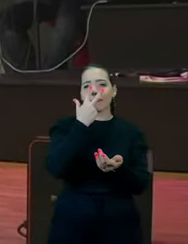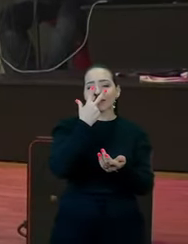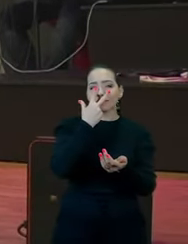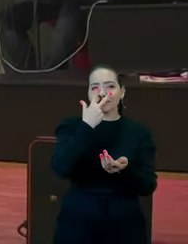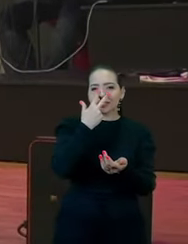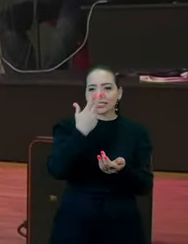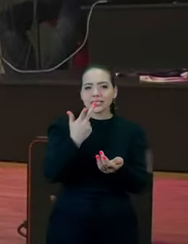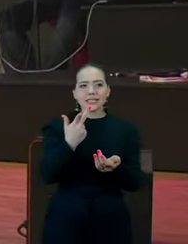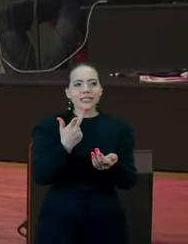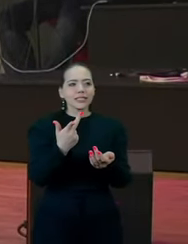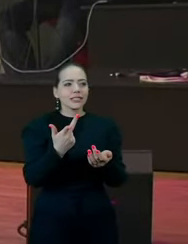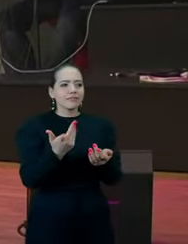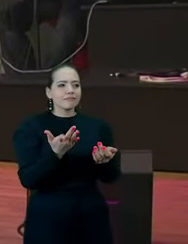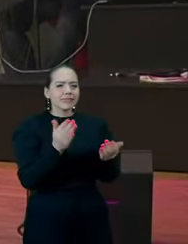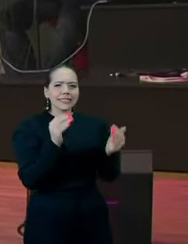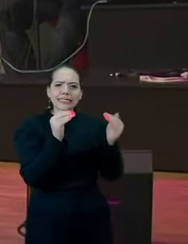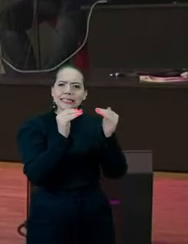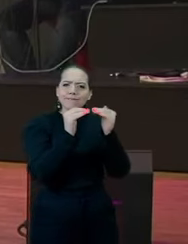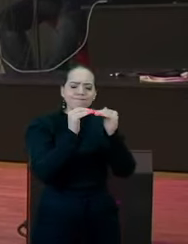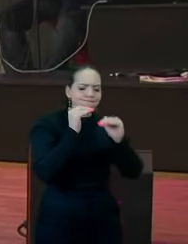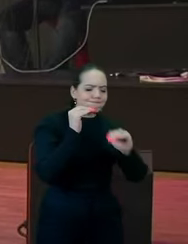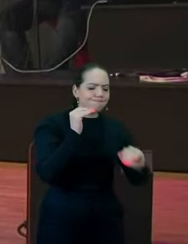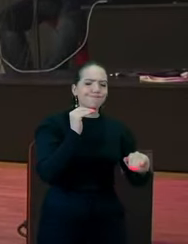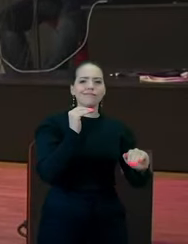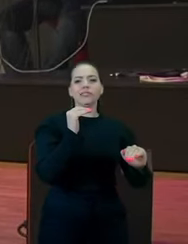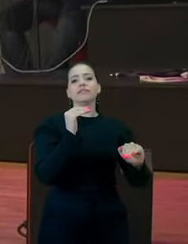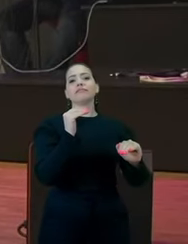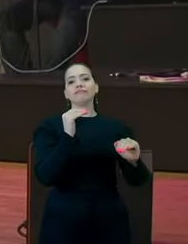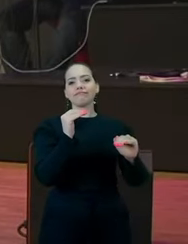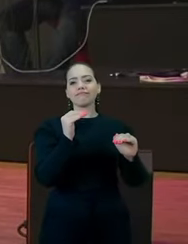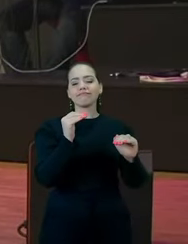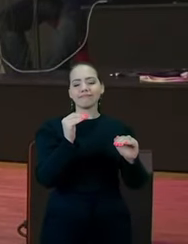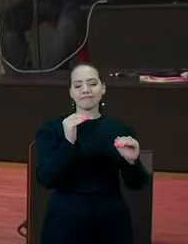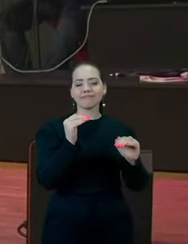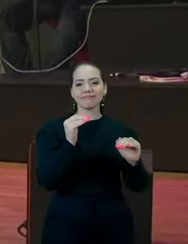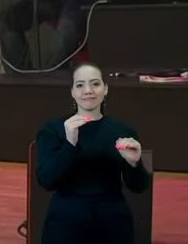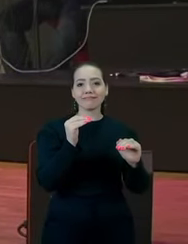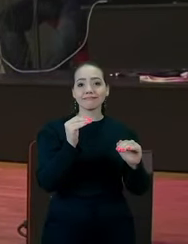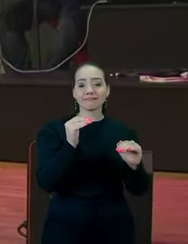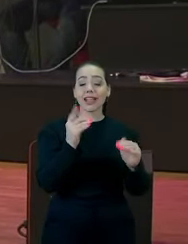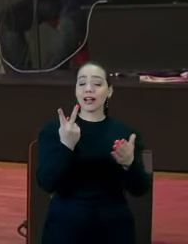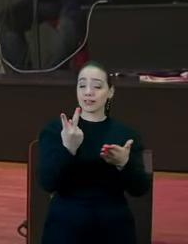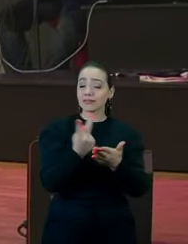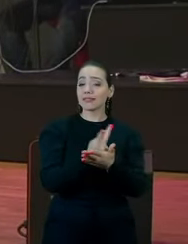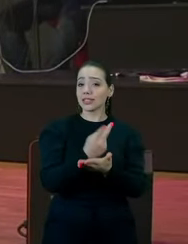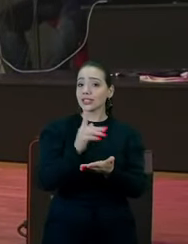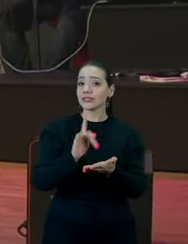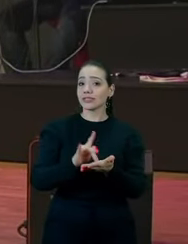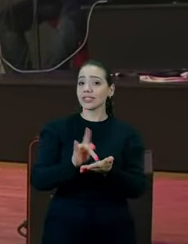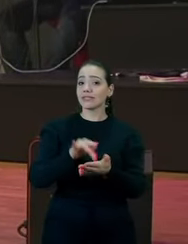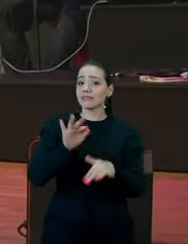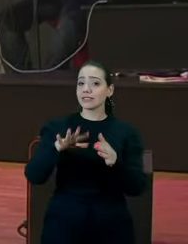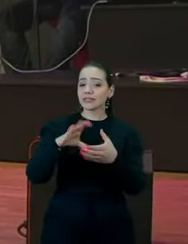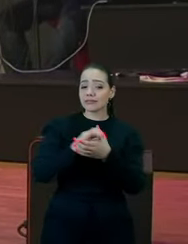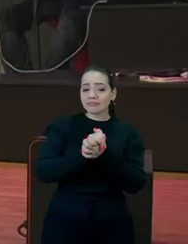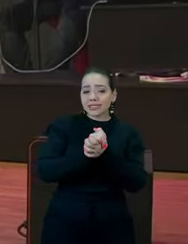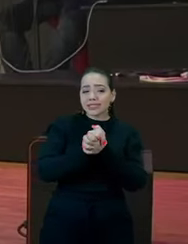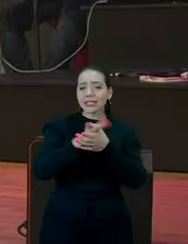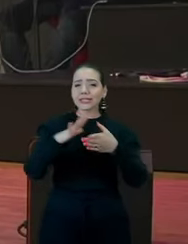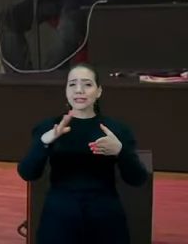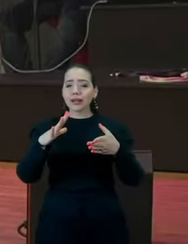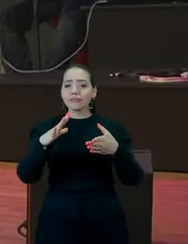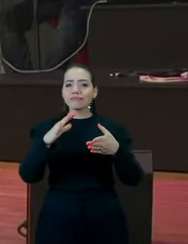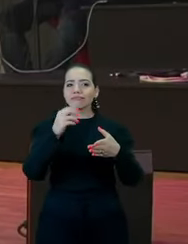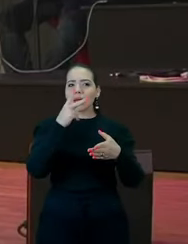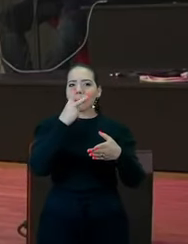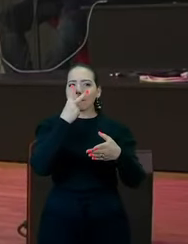Porque, gente, algo que me deixa muito triste, depois lá na frente eu vou falar, é quando,